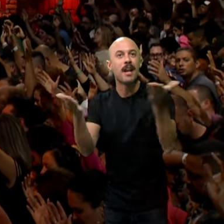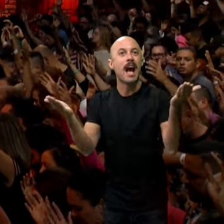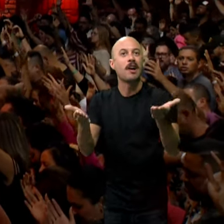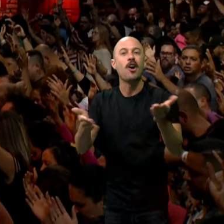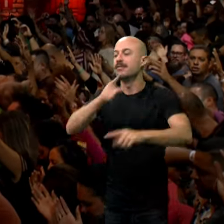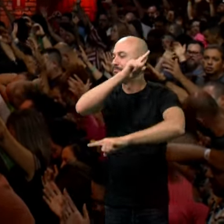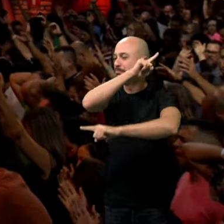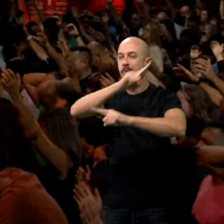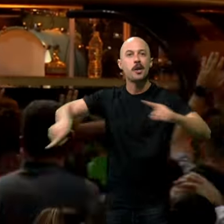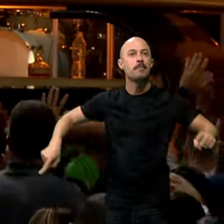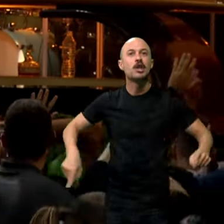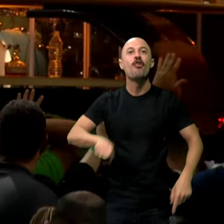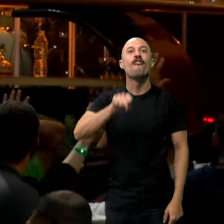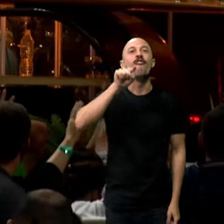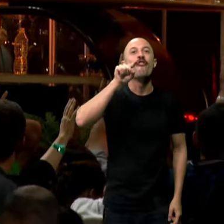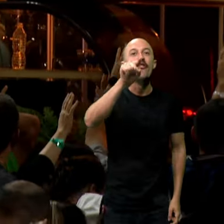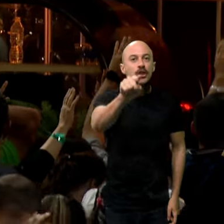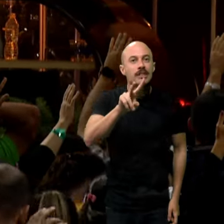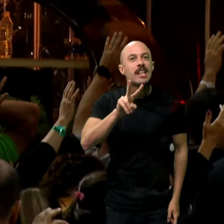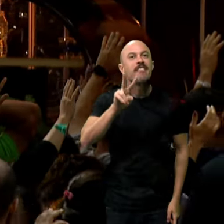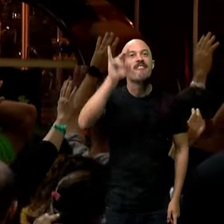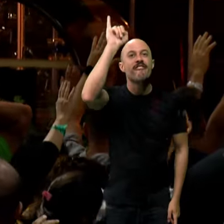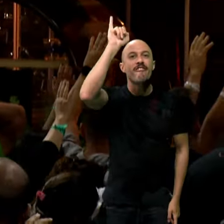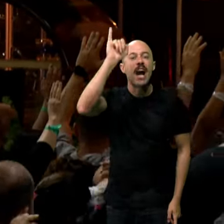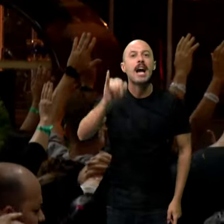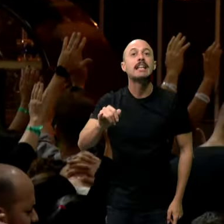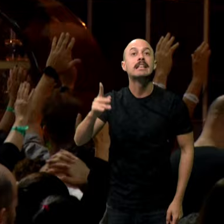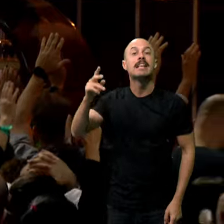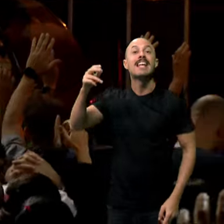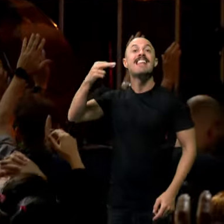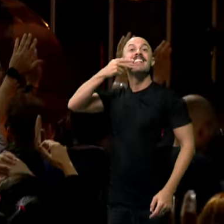agora, peça o espírito de fé.